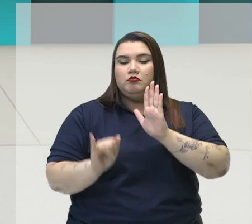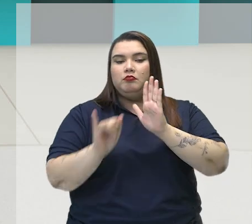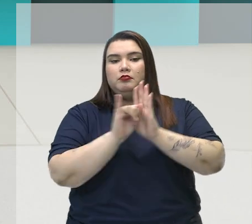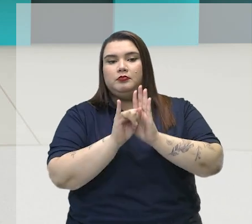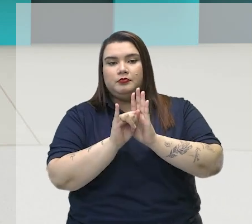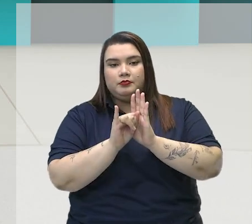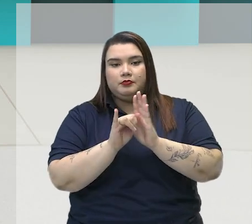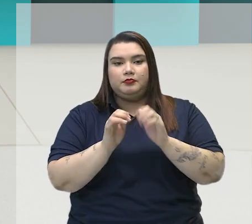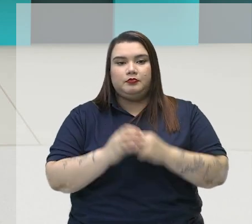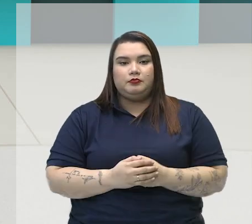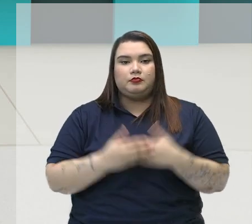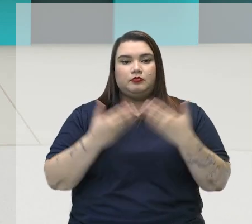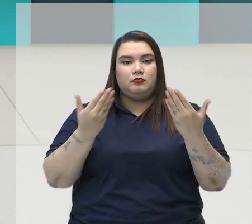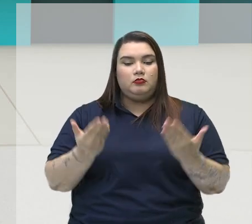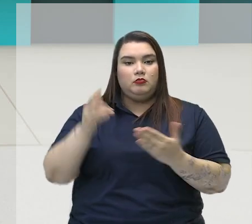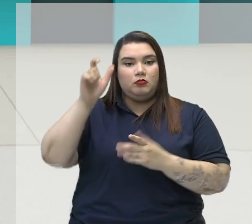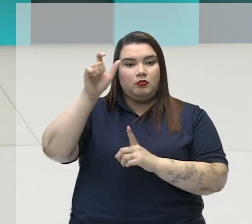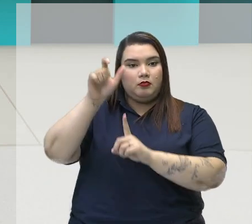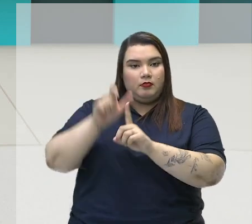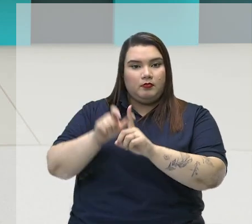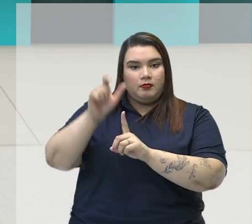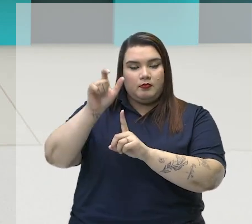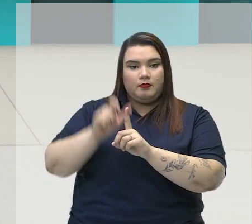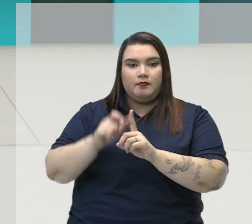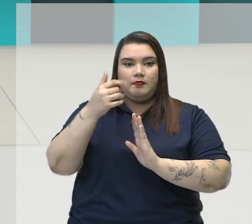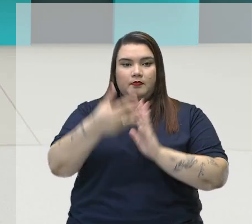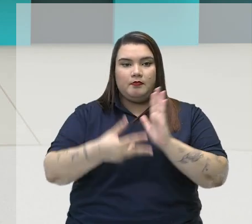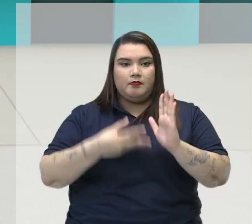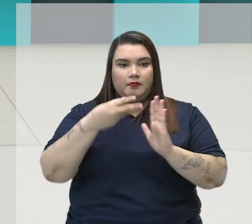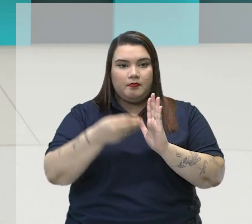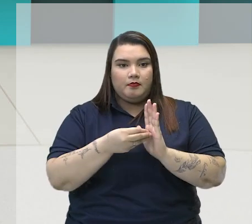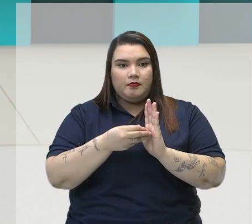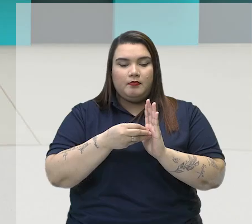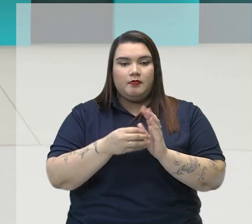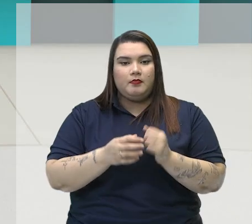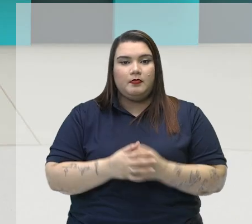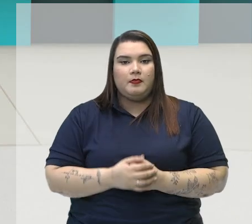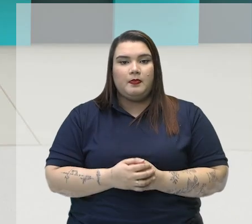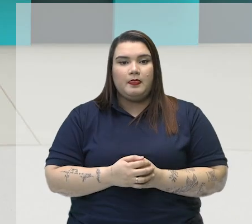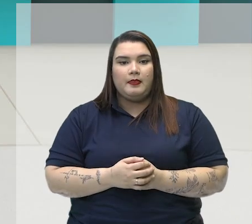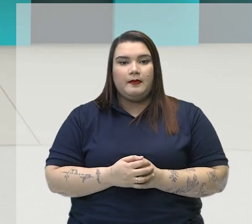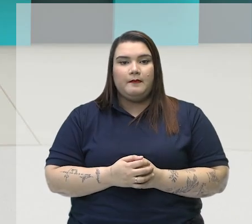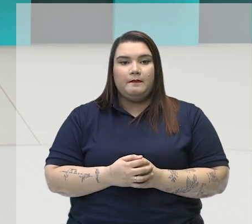da identidade. Bem, o sujeito amazônico,